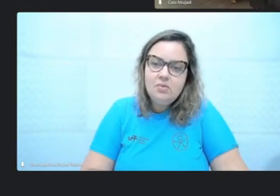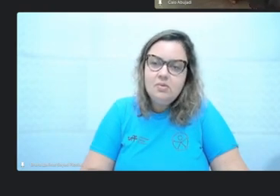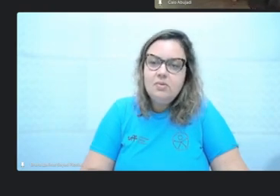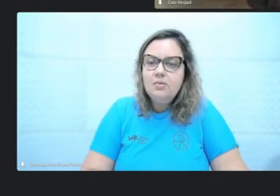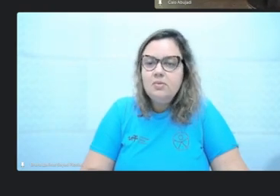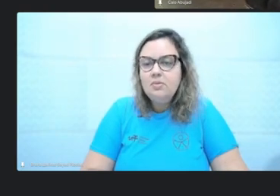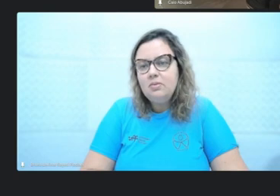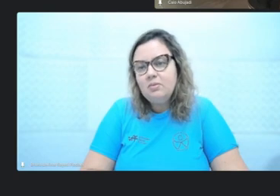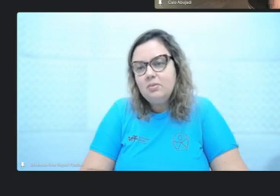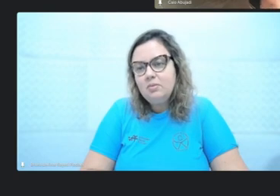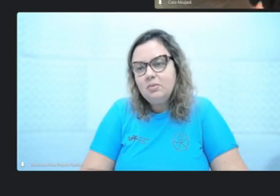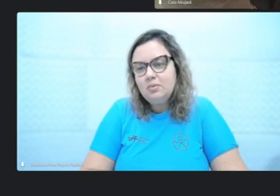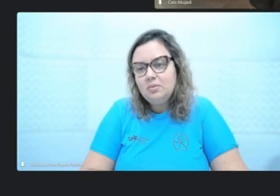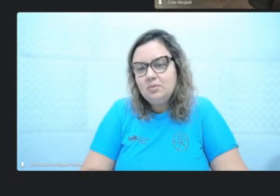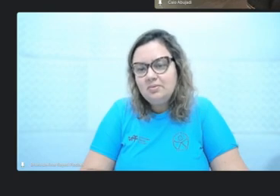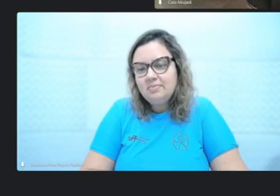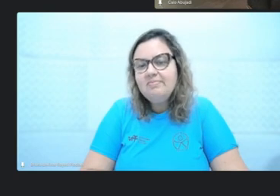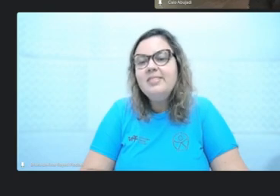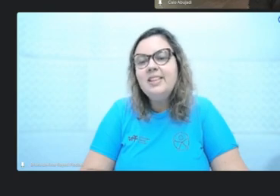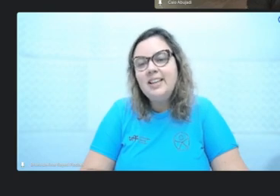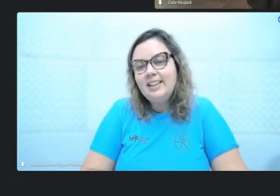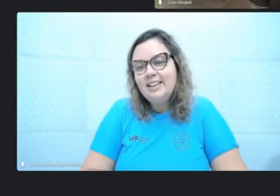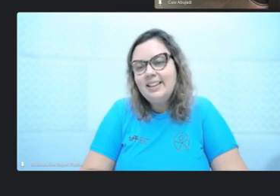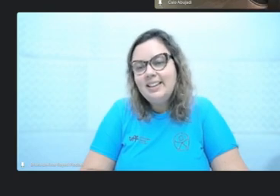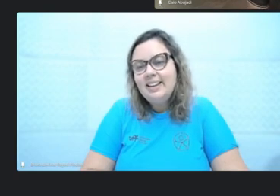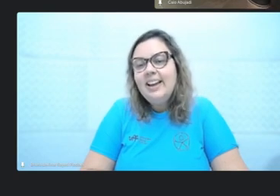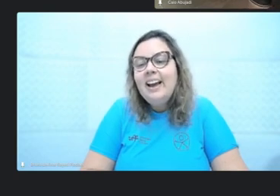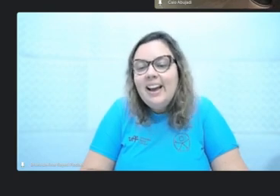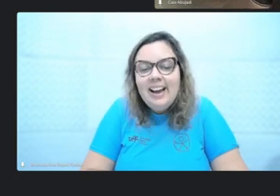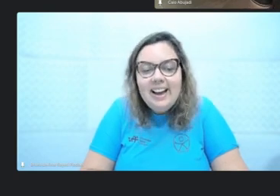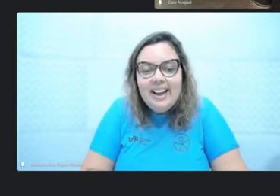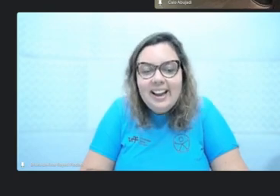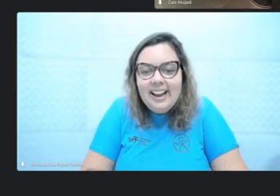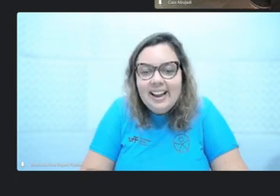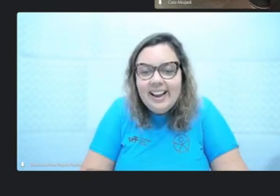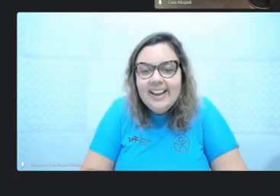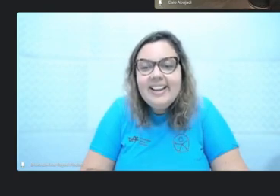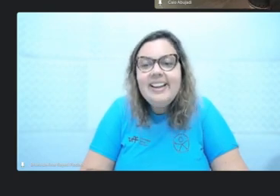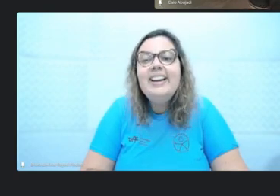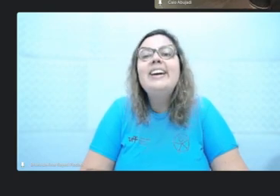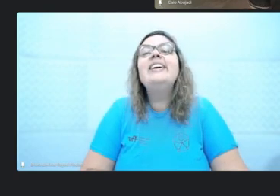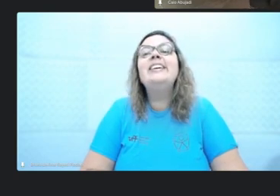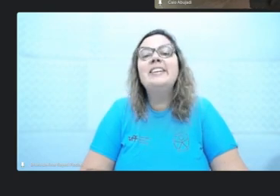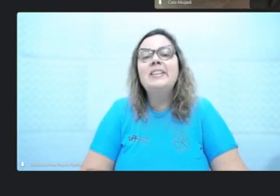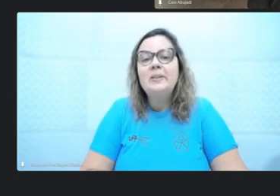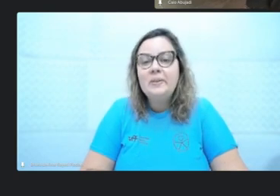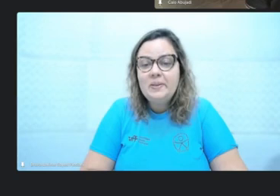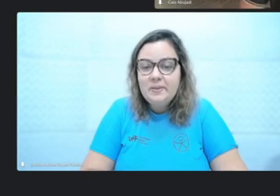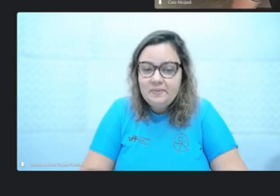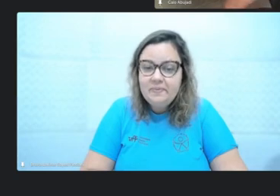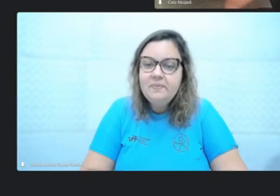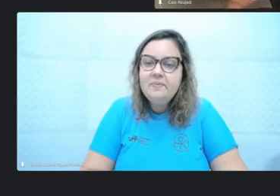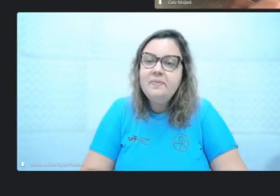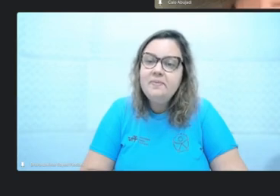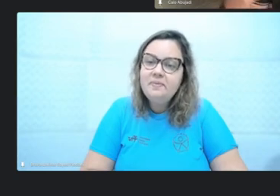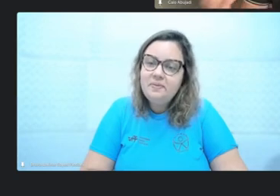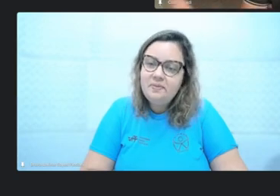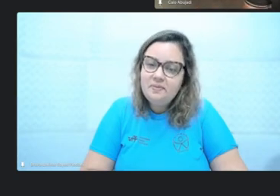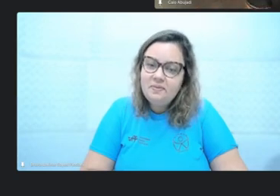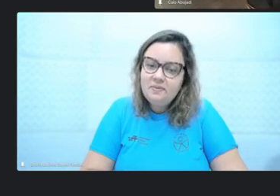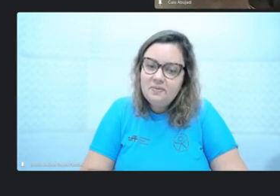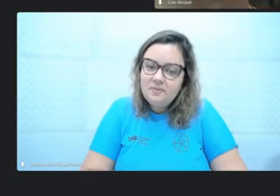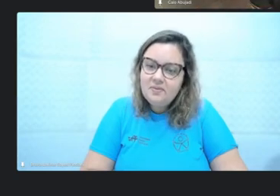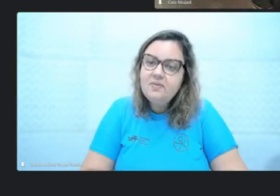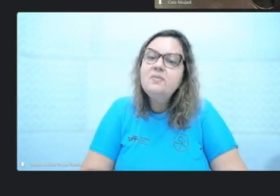É, e muitos outros, né? Vou passar aqui. São mais de 20 internacionais que estão confirmados, fora os